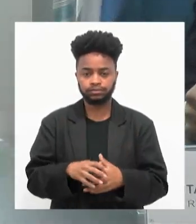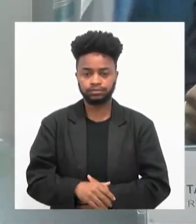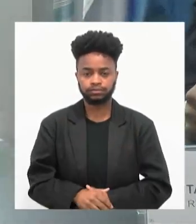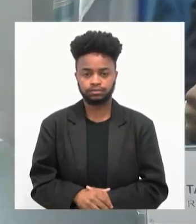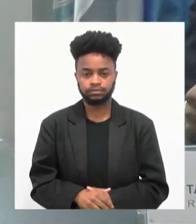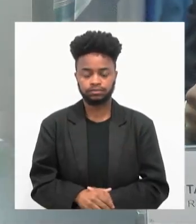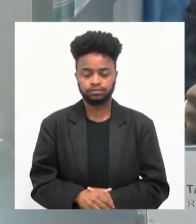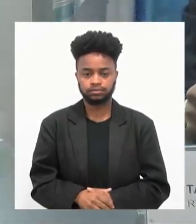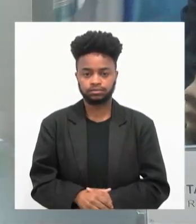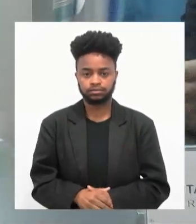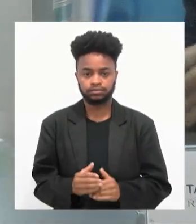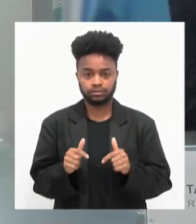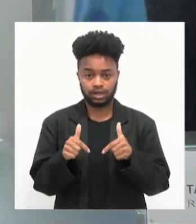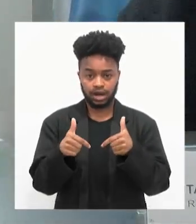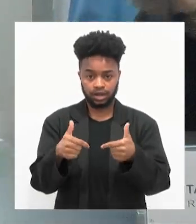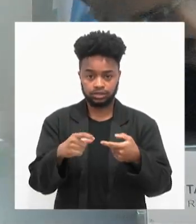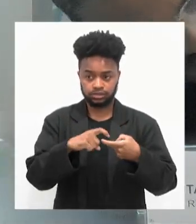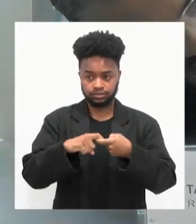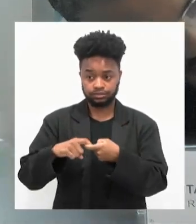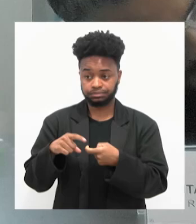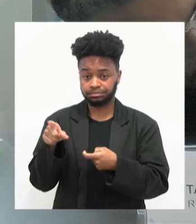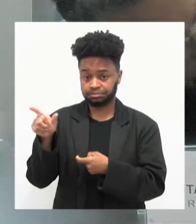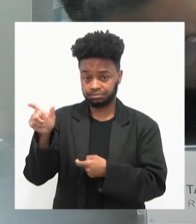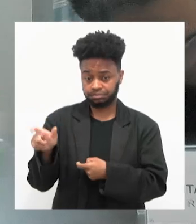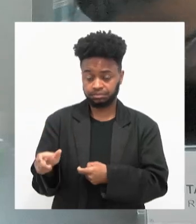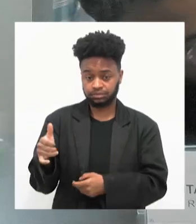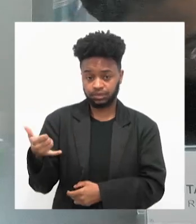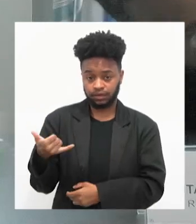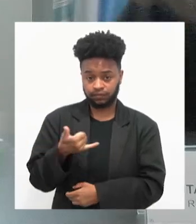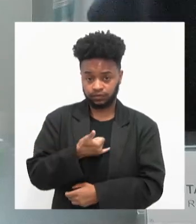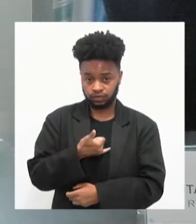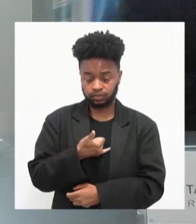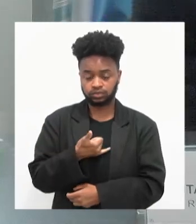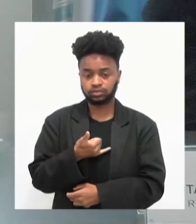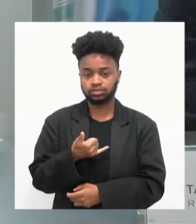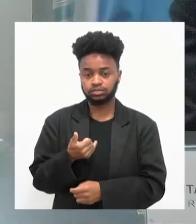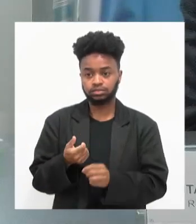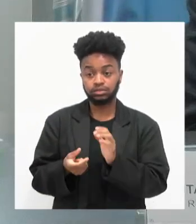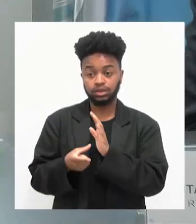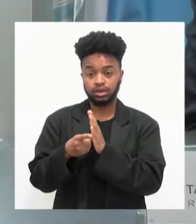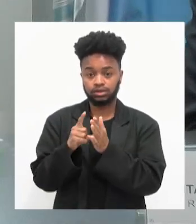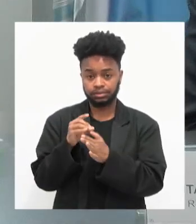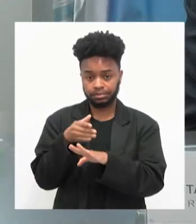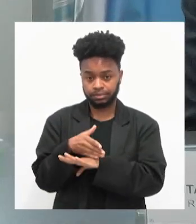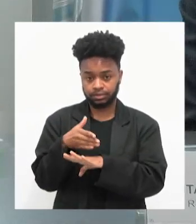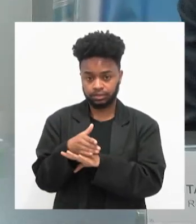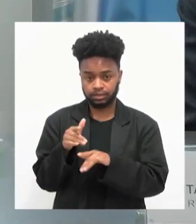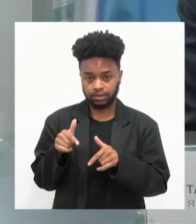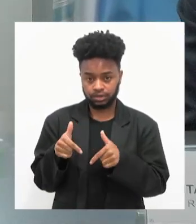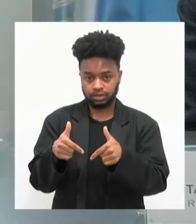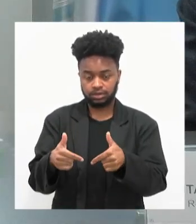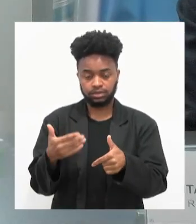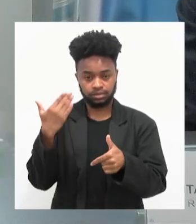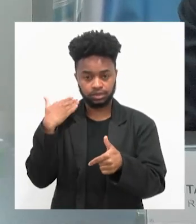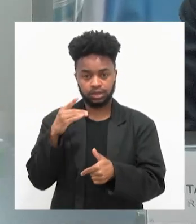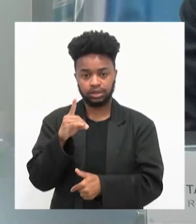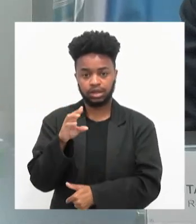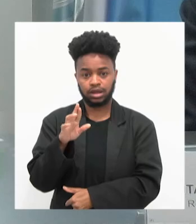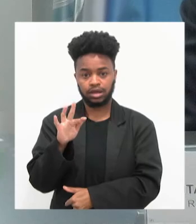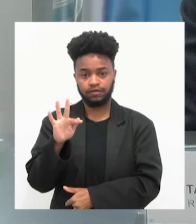a operação de reboque. E aí ele nos reportou aqui que antes dele participar das operações, quando era só